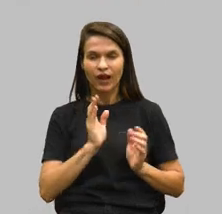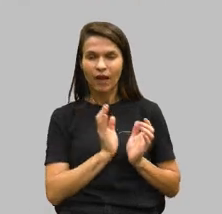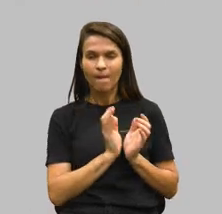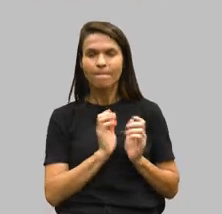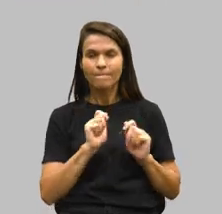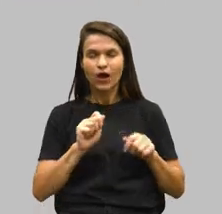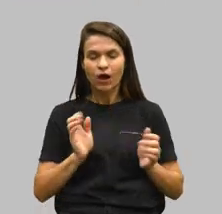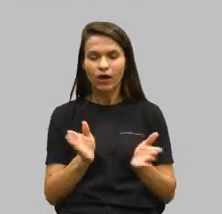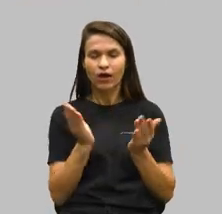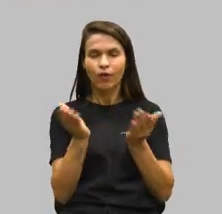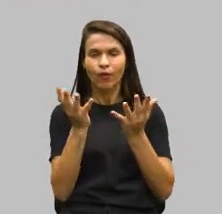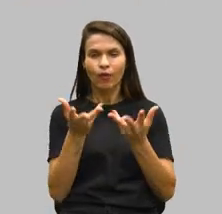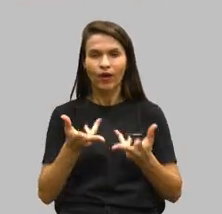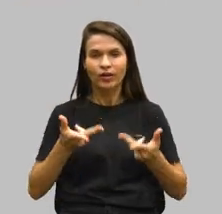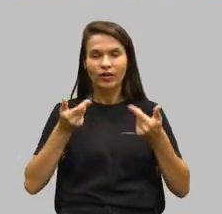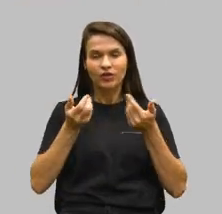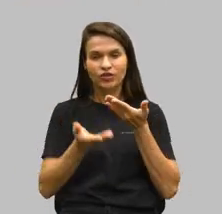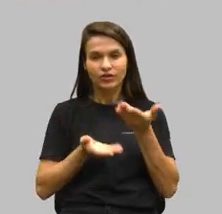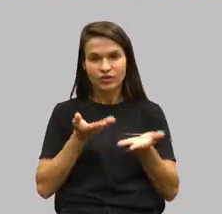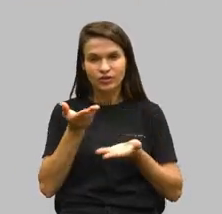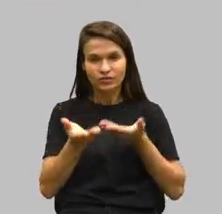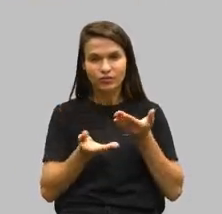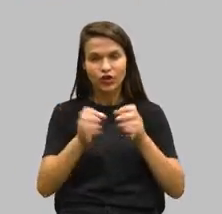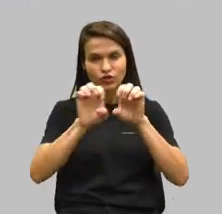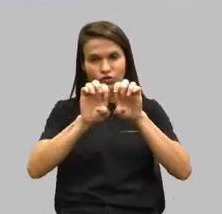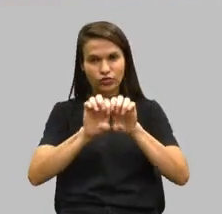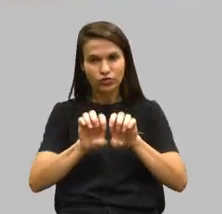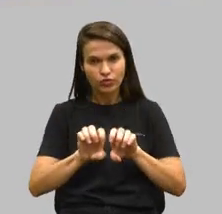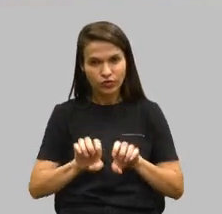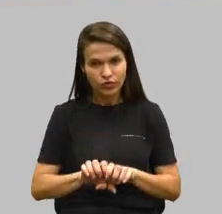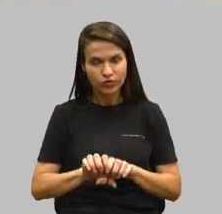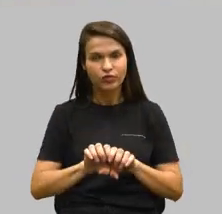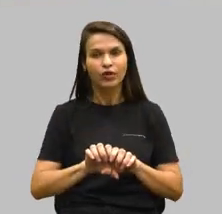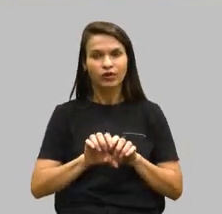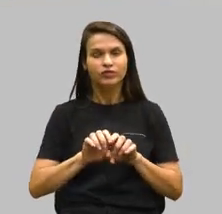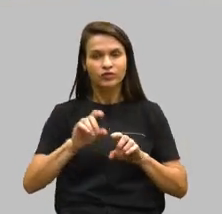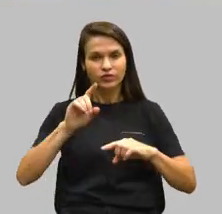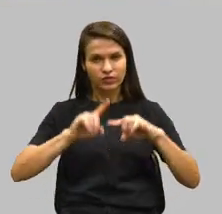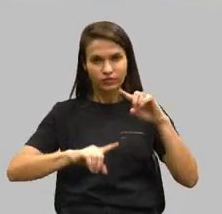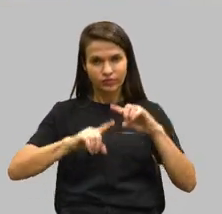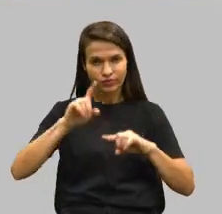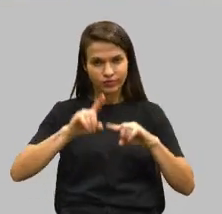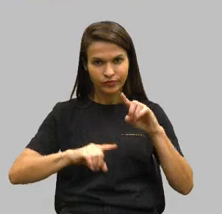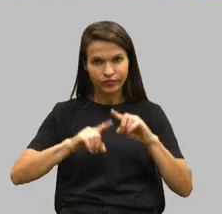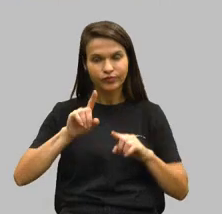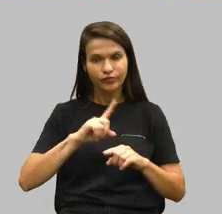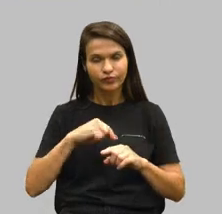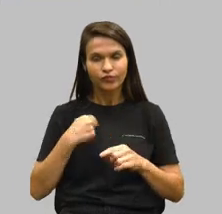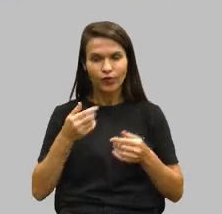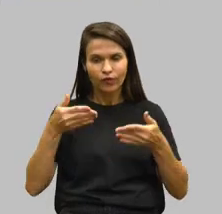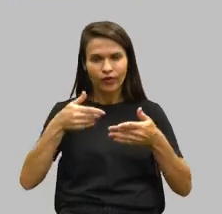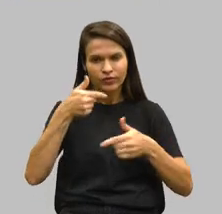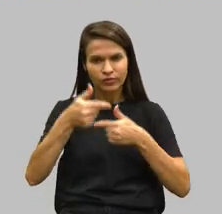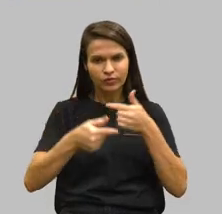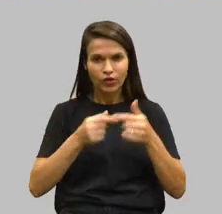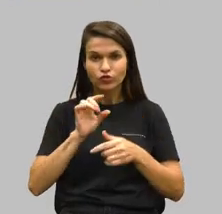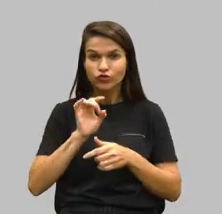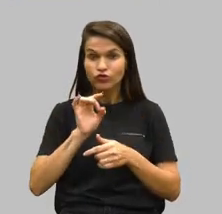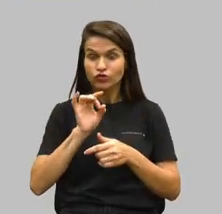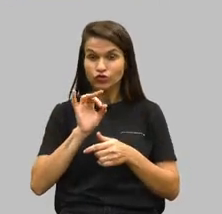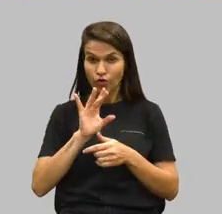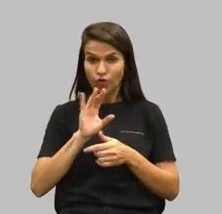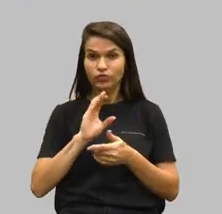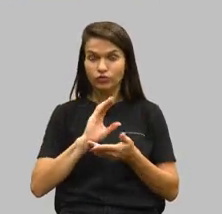maior qualidade de atendimento e estruturação desses desses equipamentos então estamos trabalhando não somente com emissão de